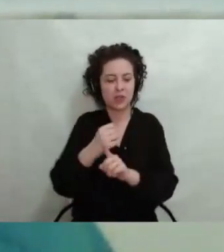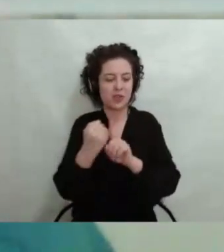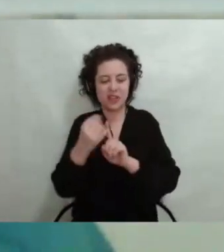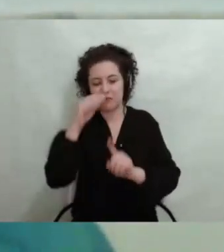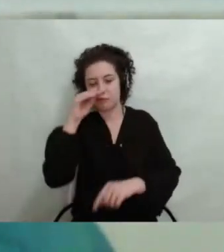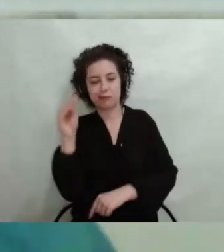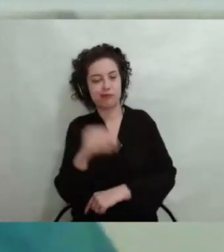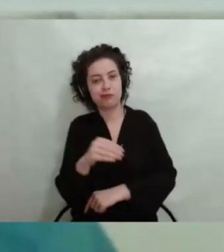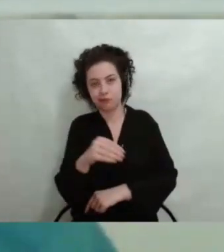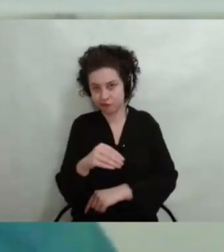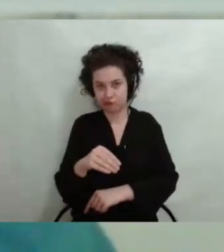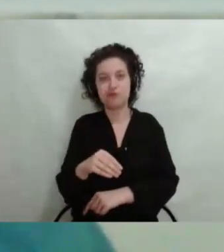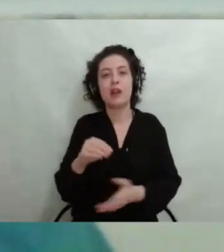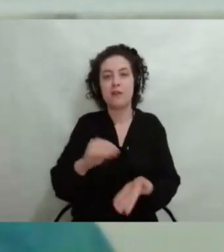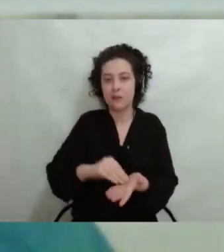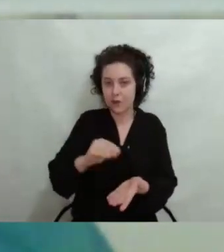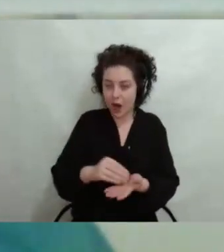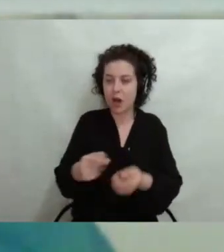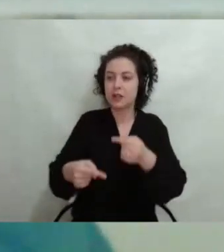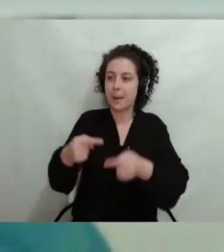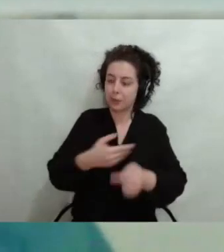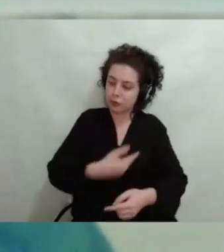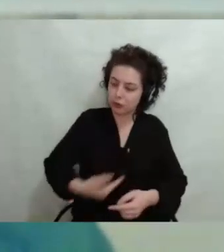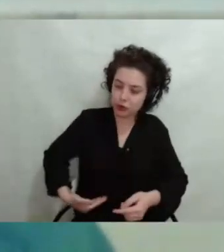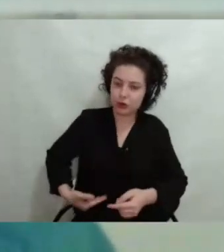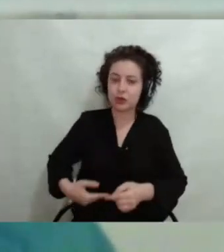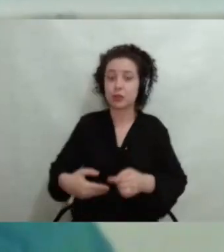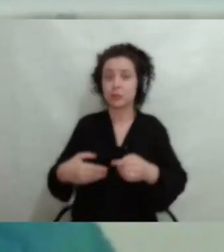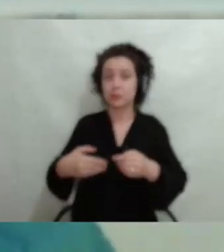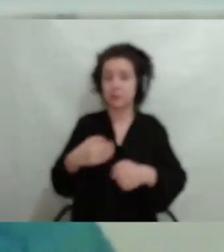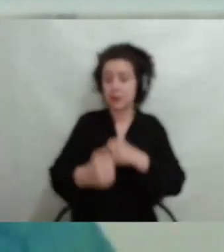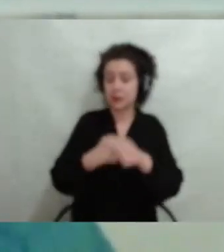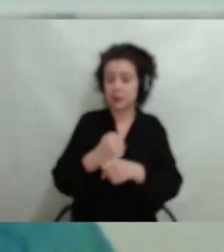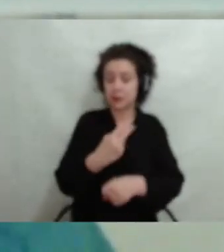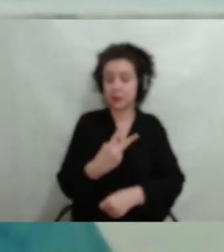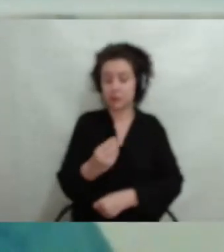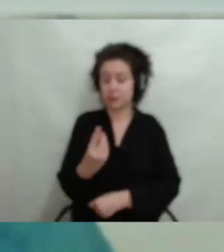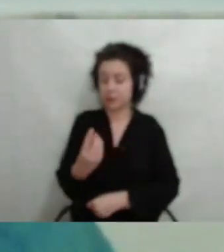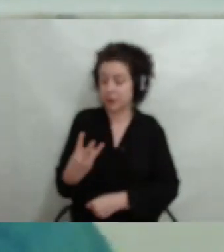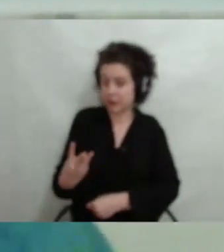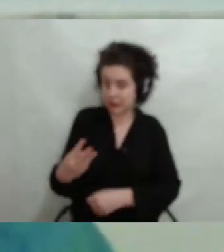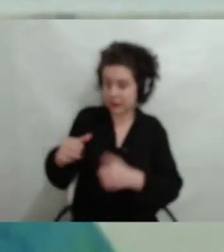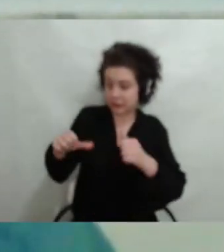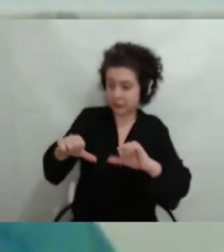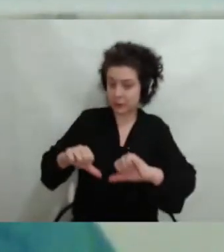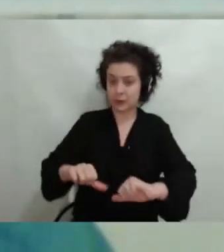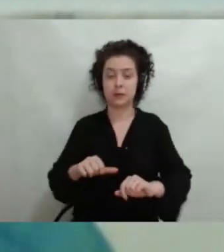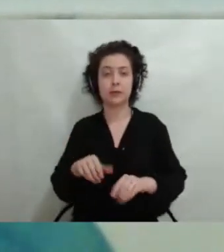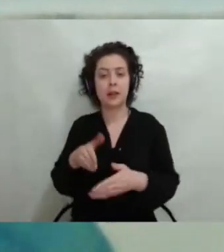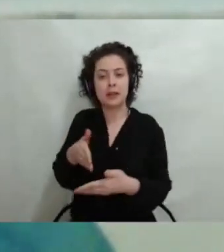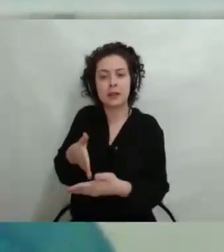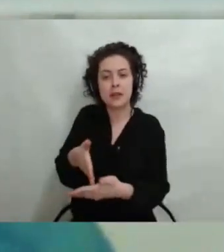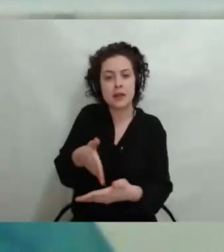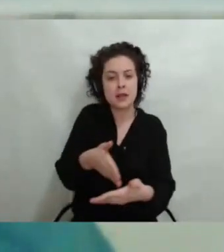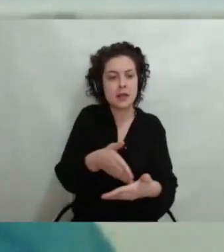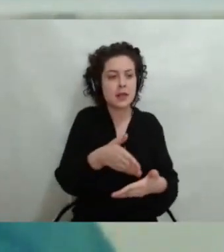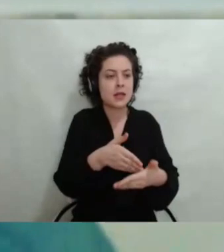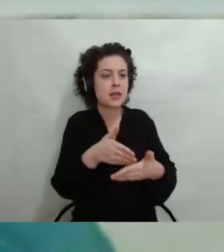e abrangente, sobretudo a partir de 2013, com limitadas bases de